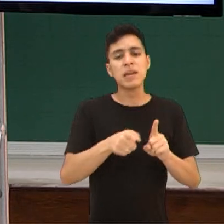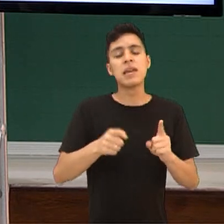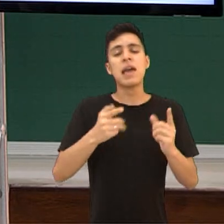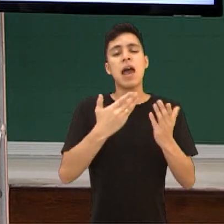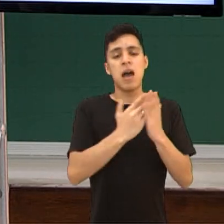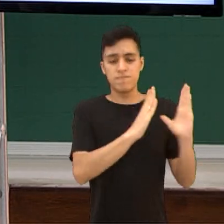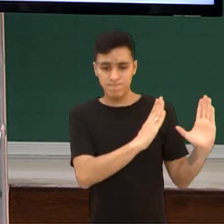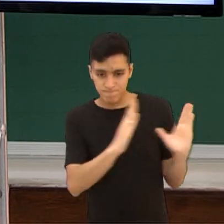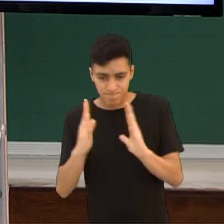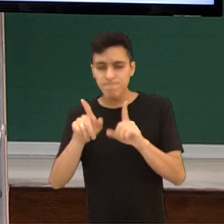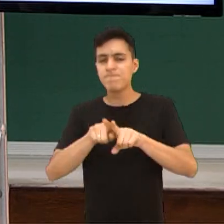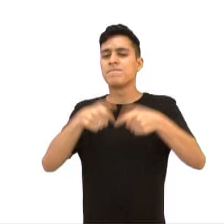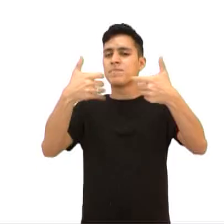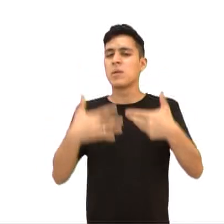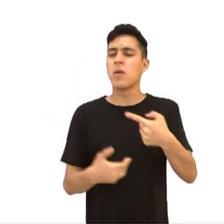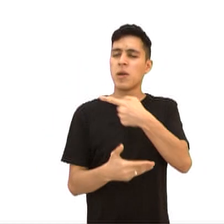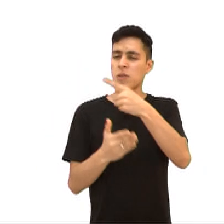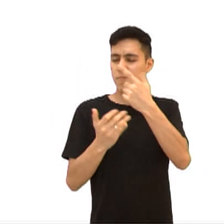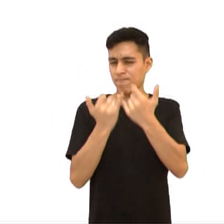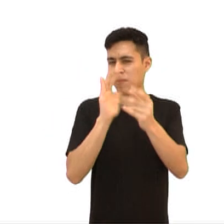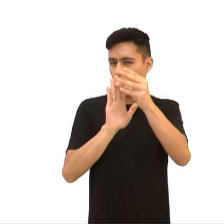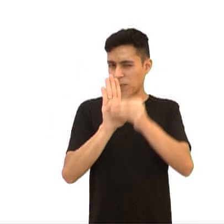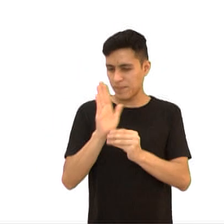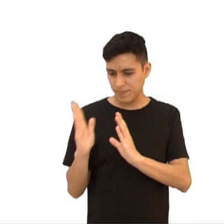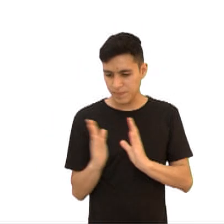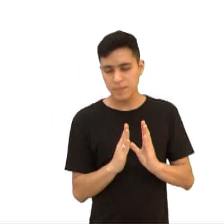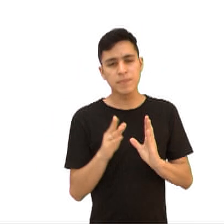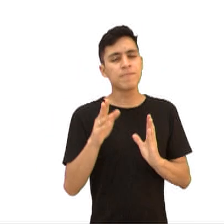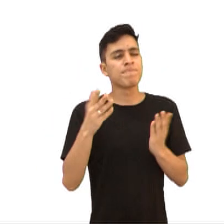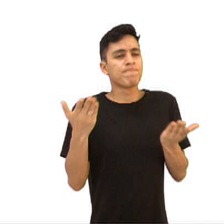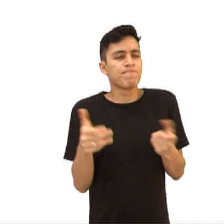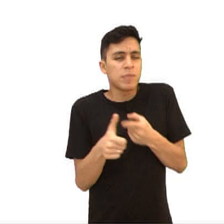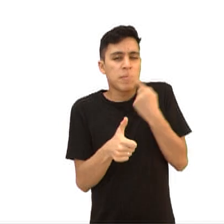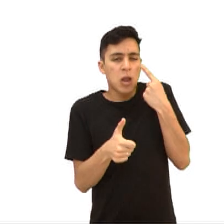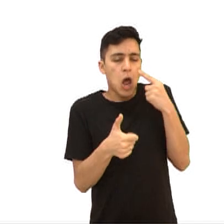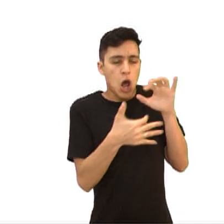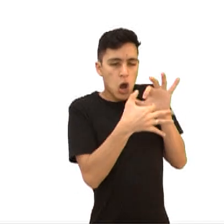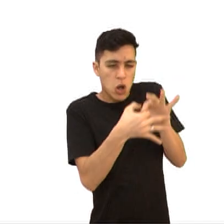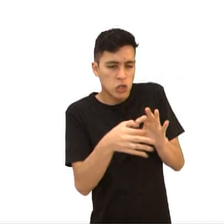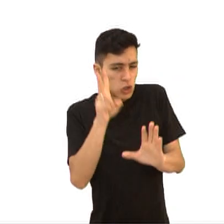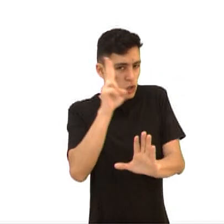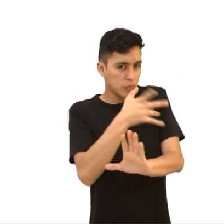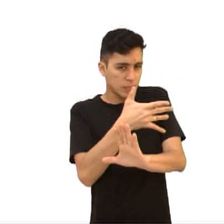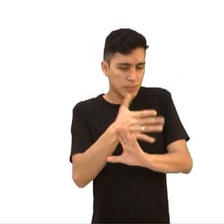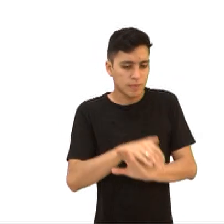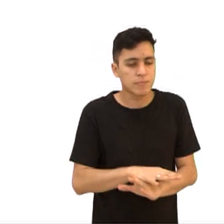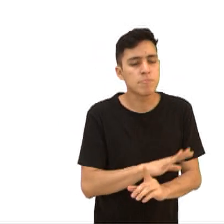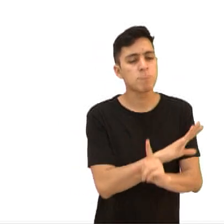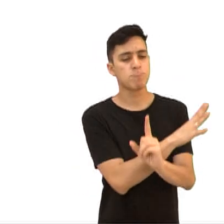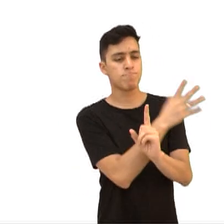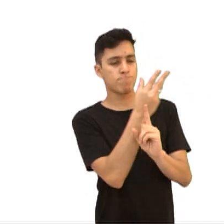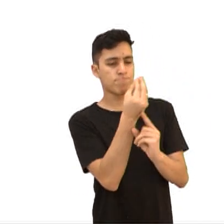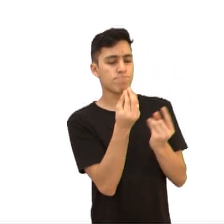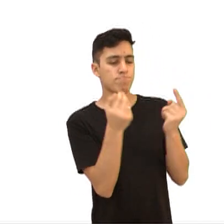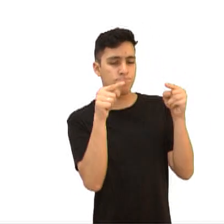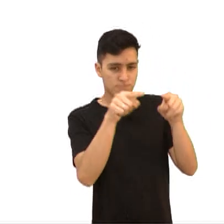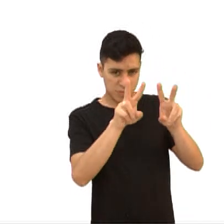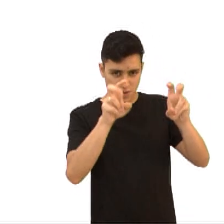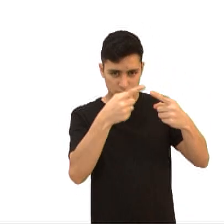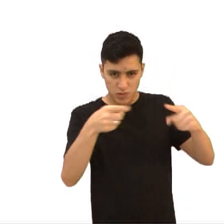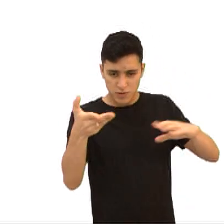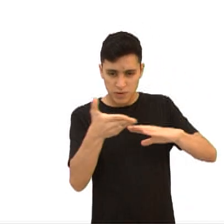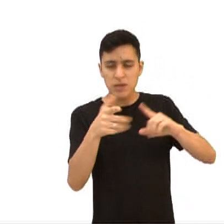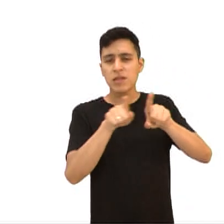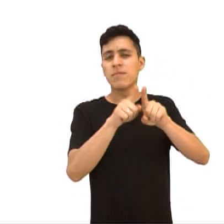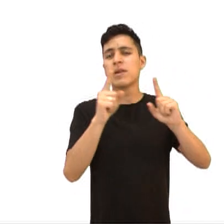trimestre. Então vamos ver assim, ó, contexto histórico. Assim como nas artes visuais, a música contemporânea é um período de história que